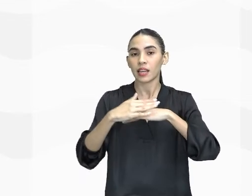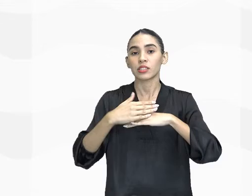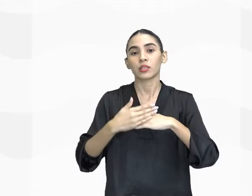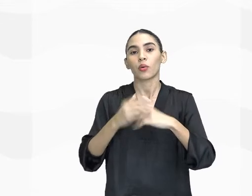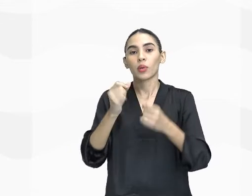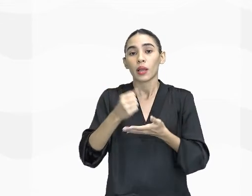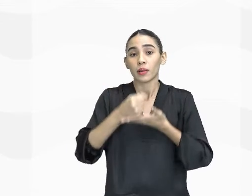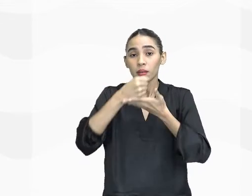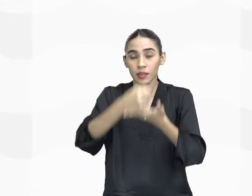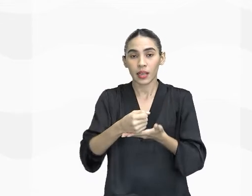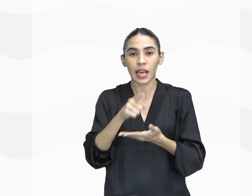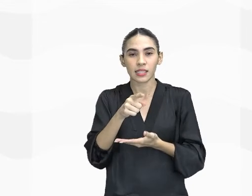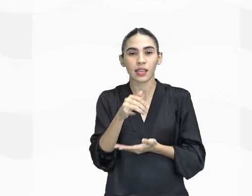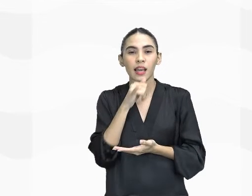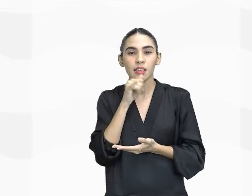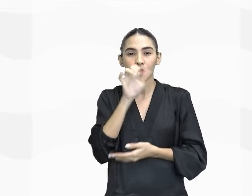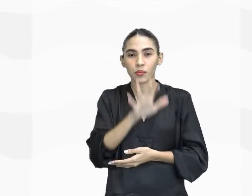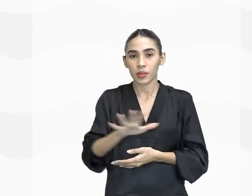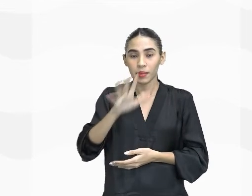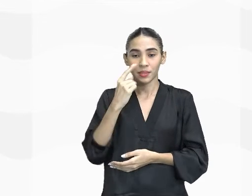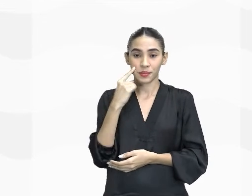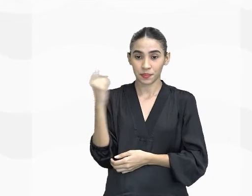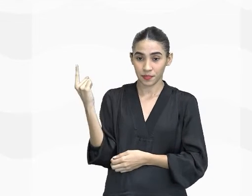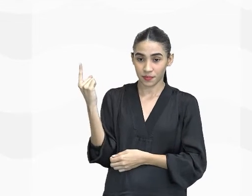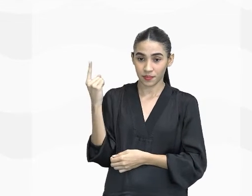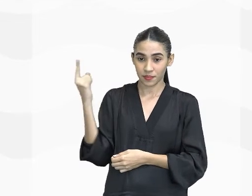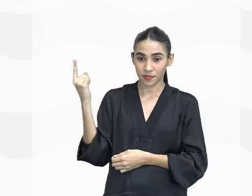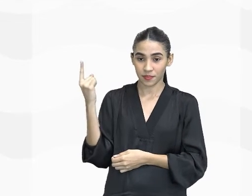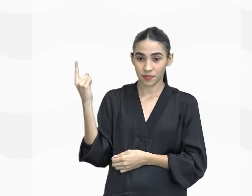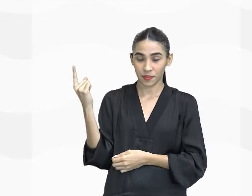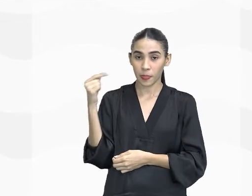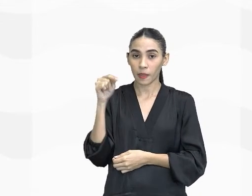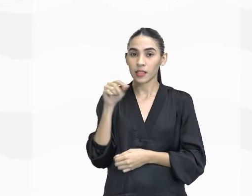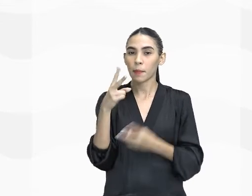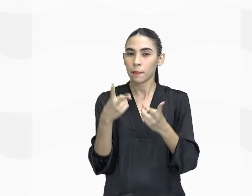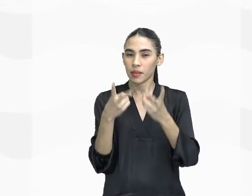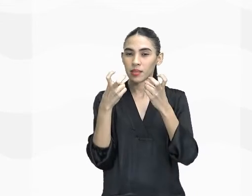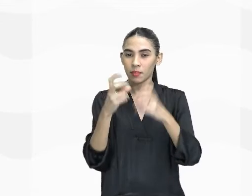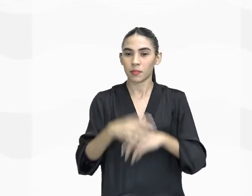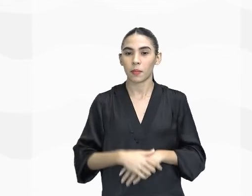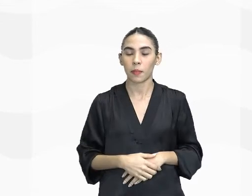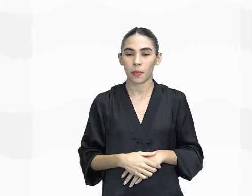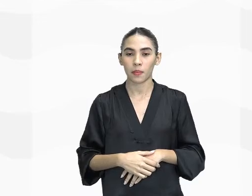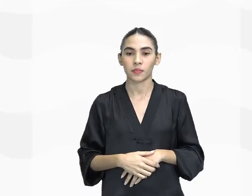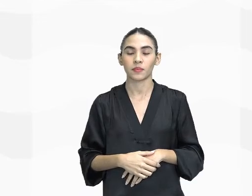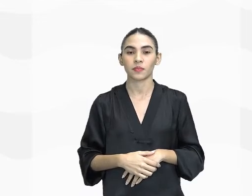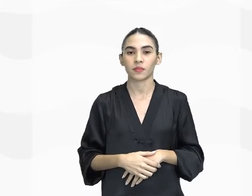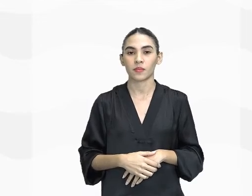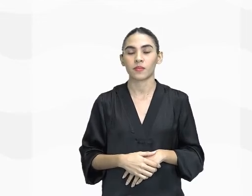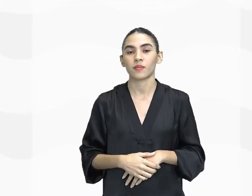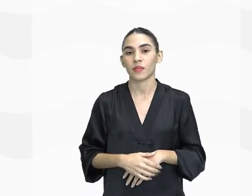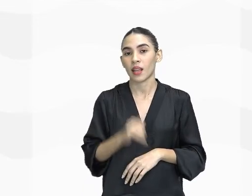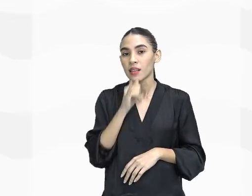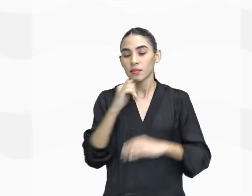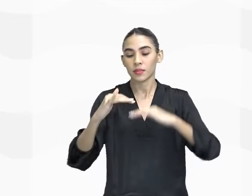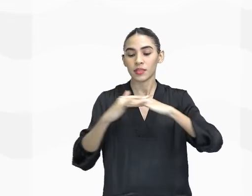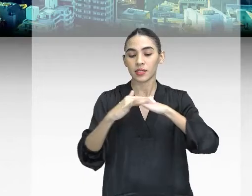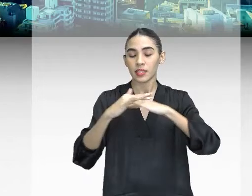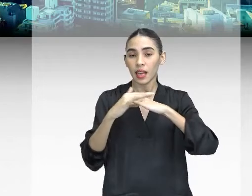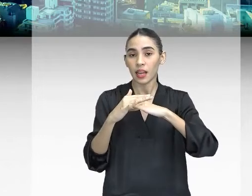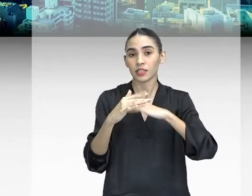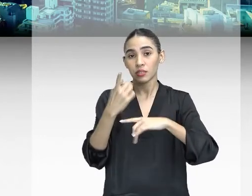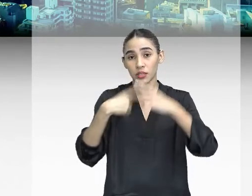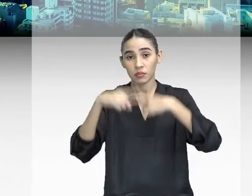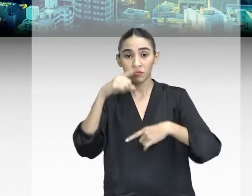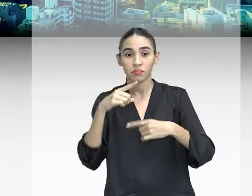sustentável, né? Como você está vendo na imagem, a gente também observa aqui ao fundo, né? A gente consegue observar esse exemplo de uma cidade